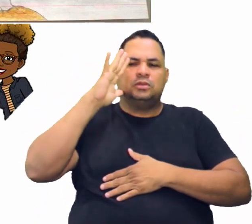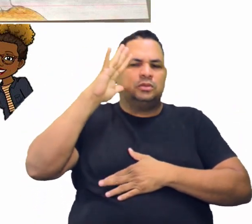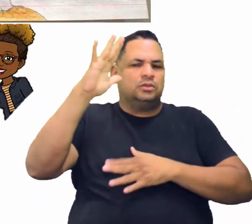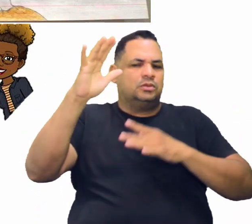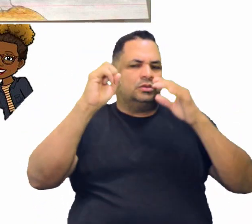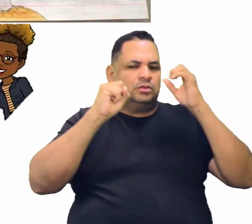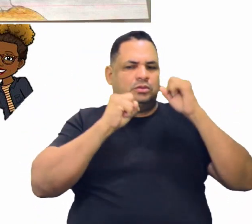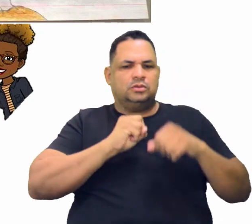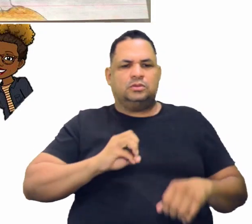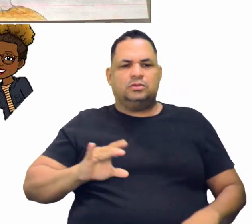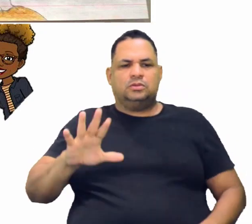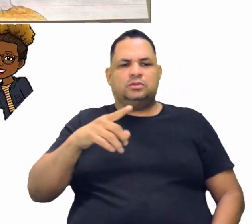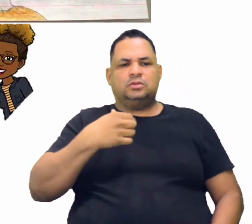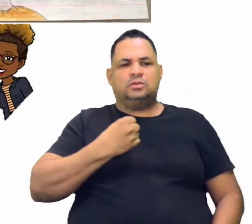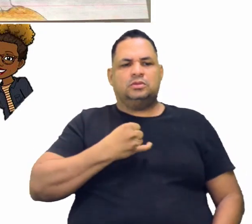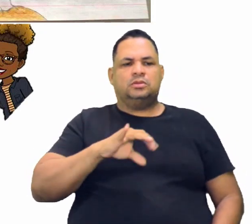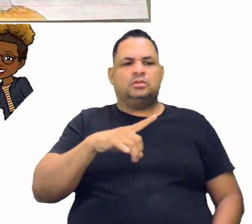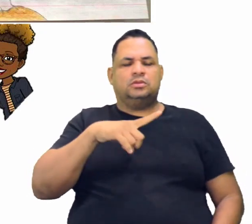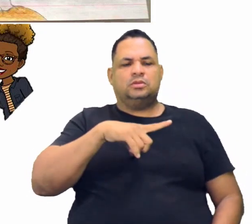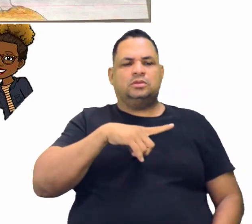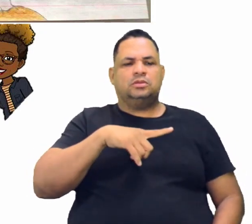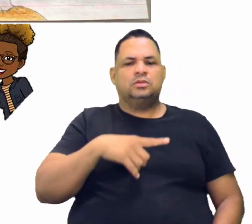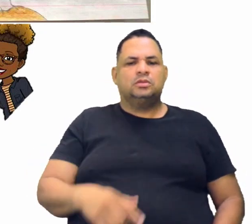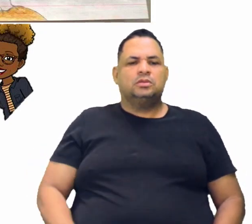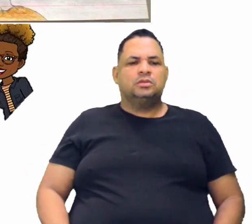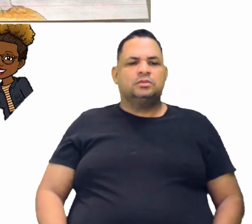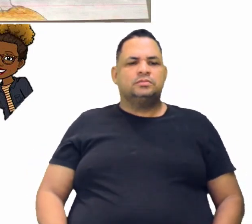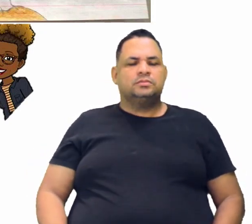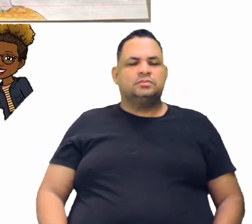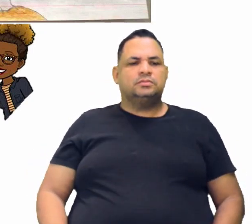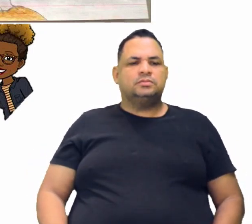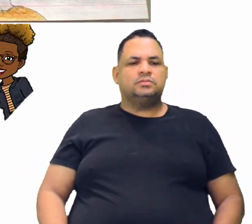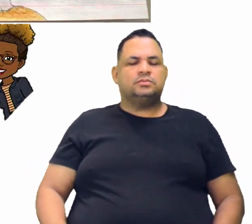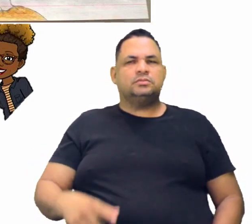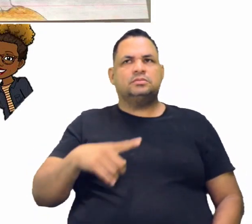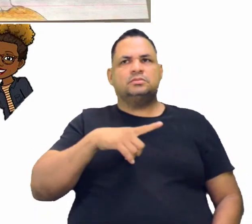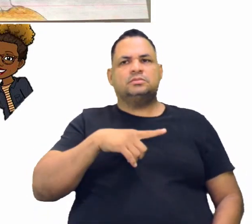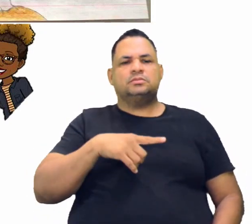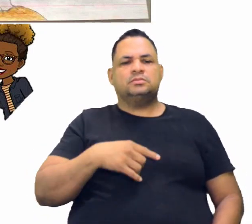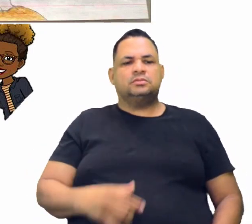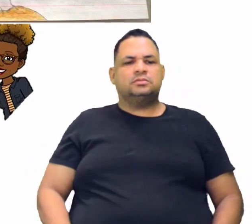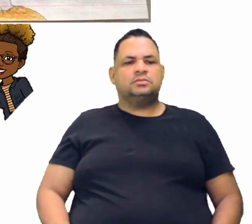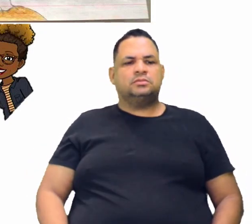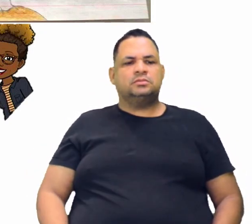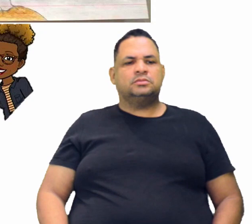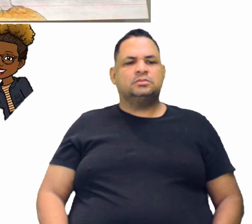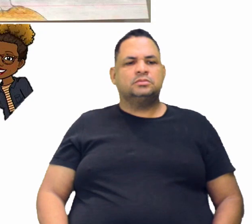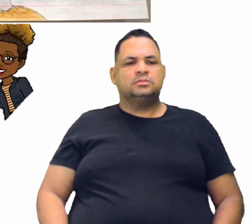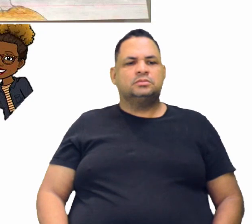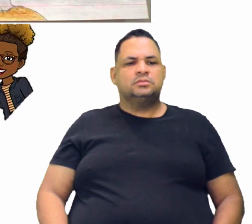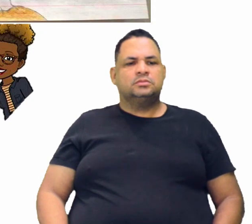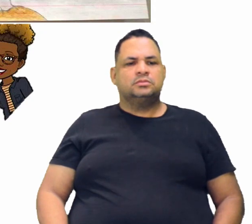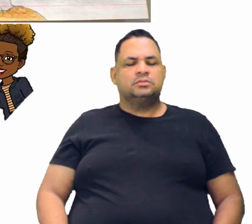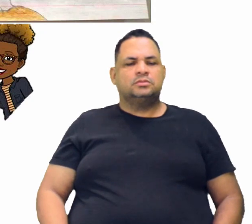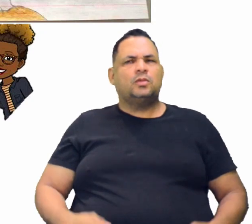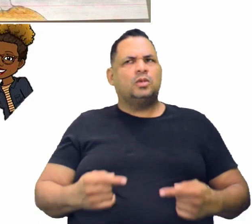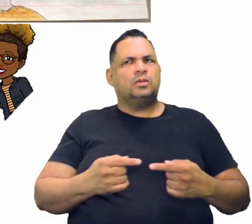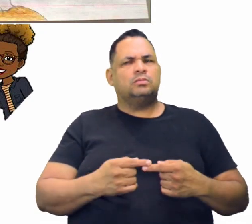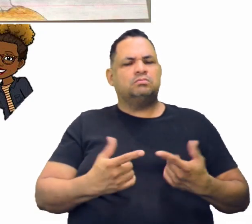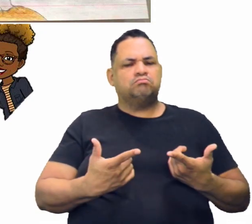Imagem, se tivesse, em vez da palavra imagem, tivesse escrito imagem, aí o que